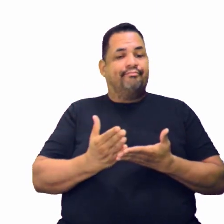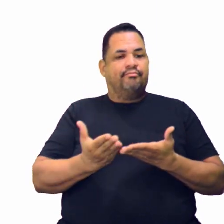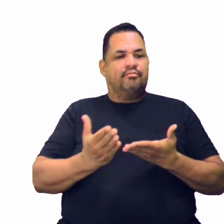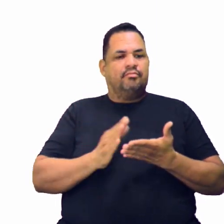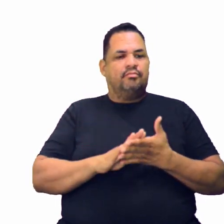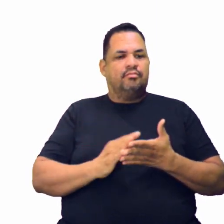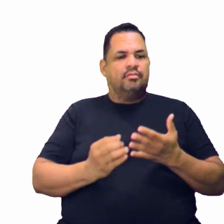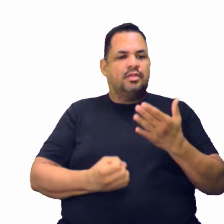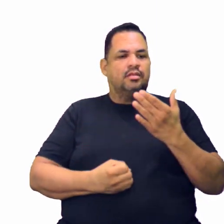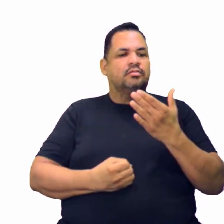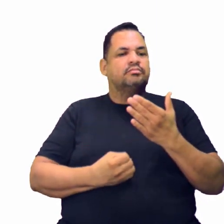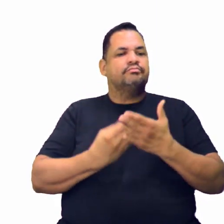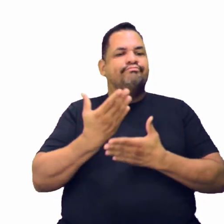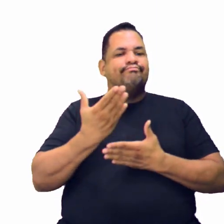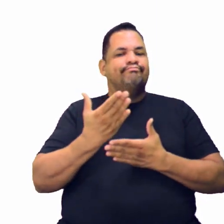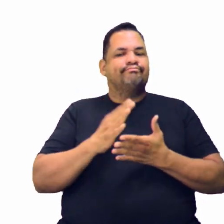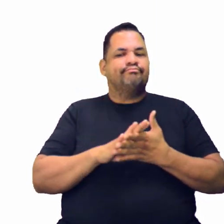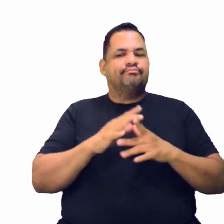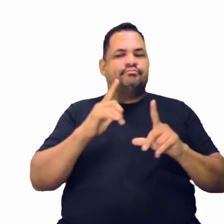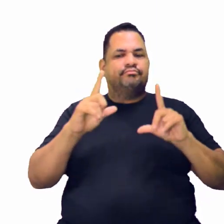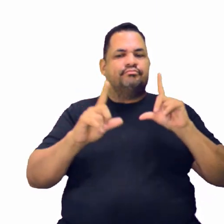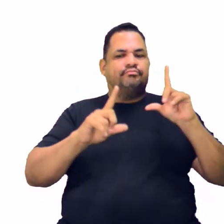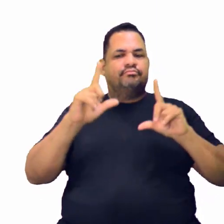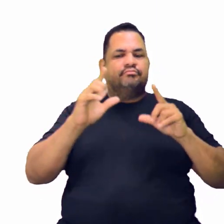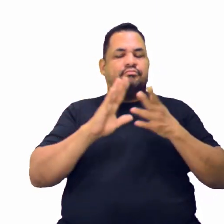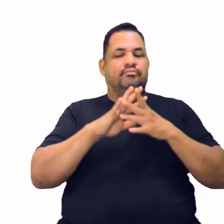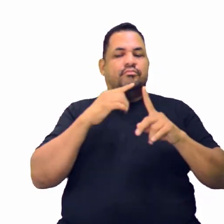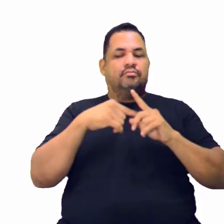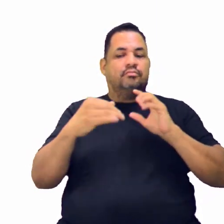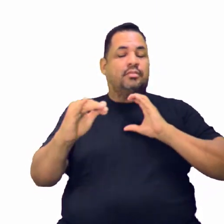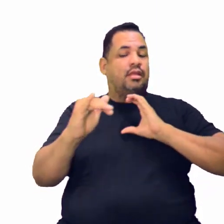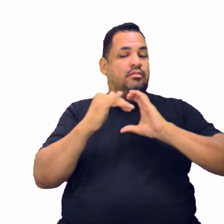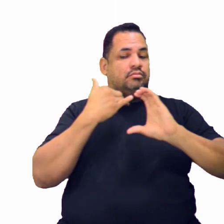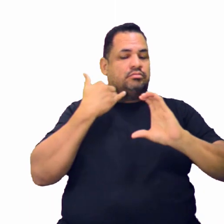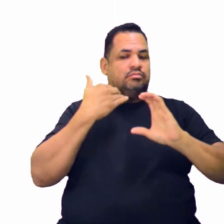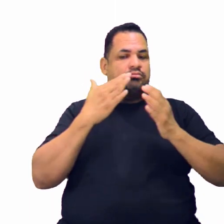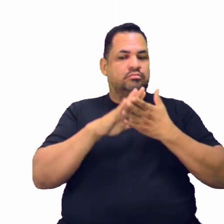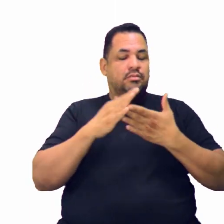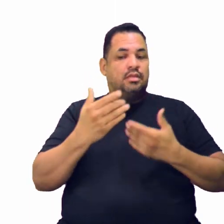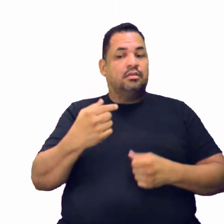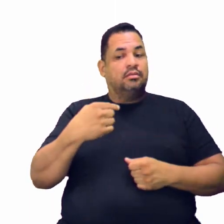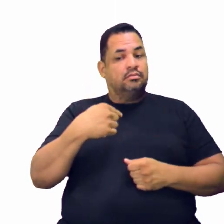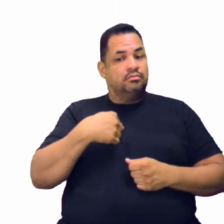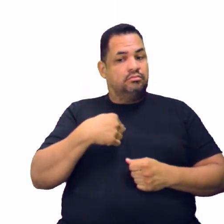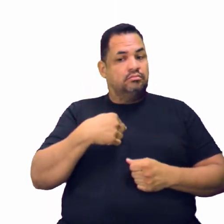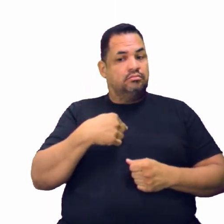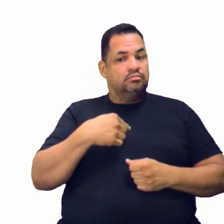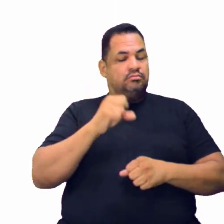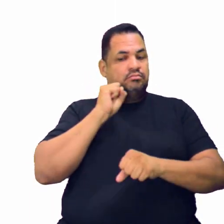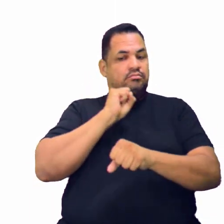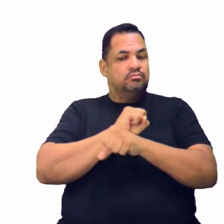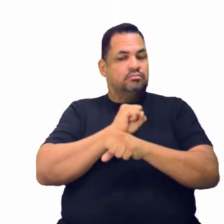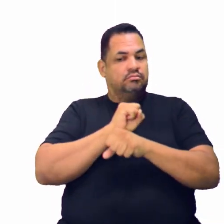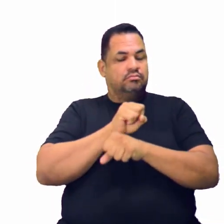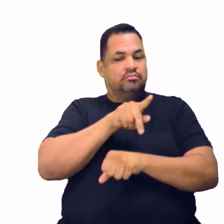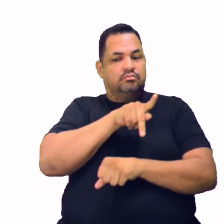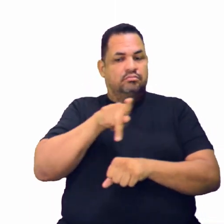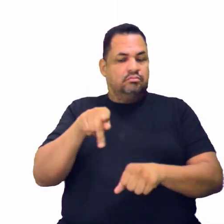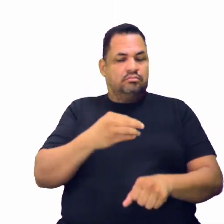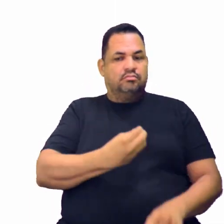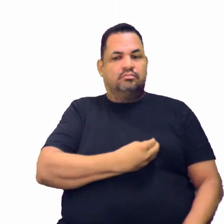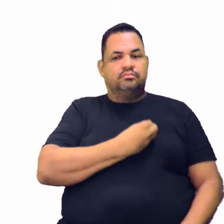né, não apareceu aqui na telinha, porque você ainda não enviou, tá certo? Estou aguardando, né? Os